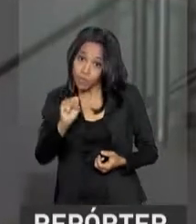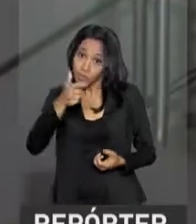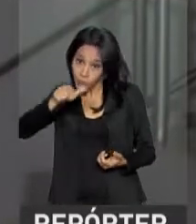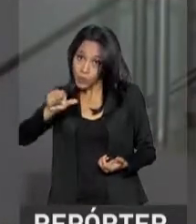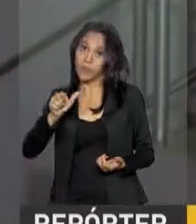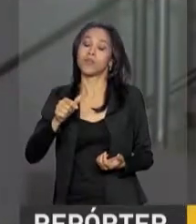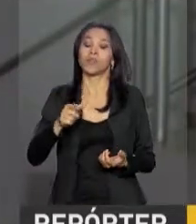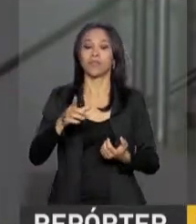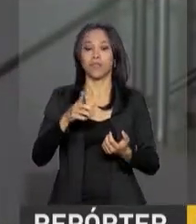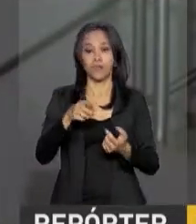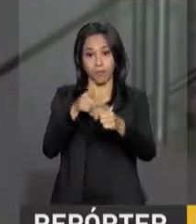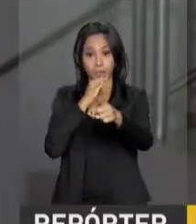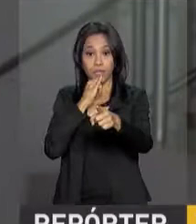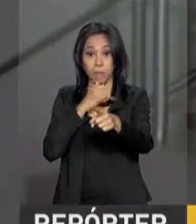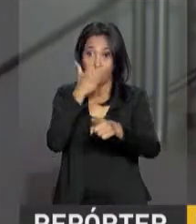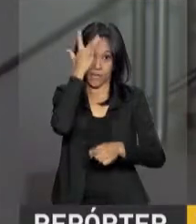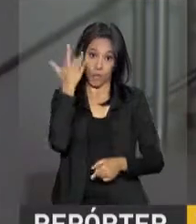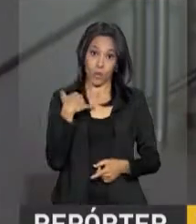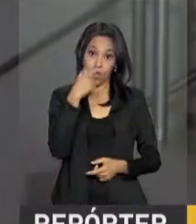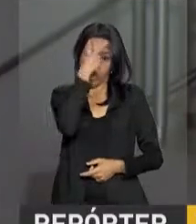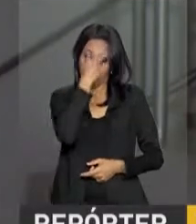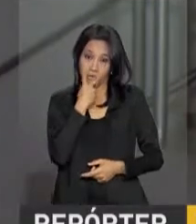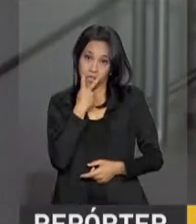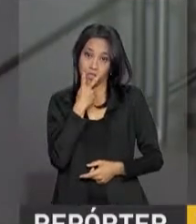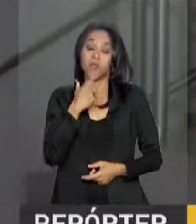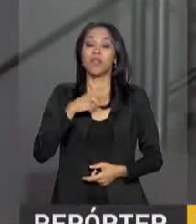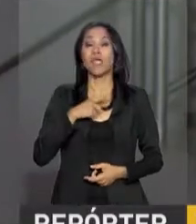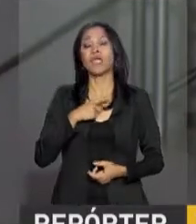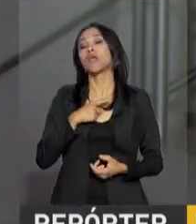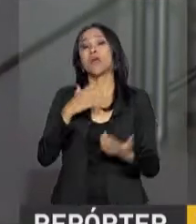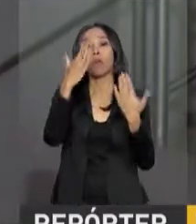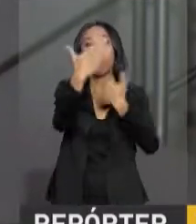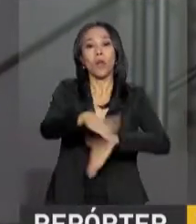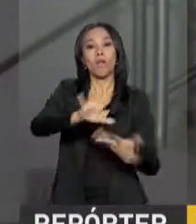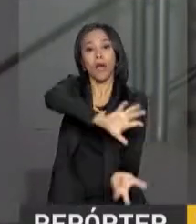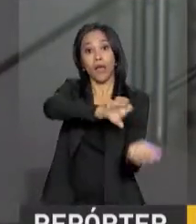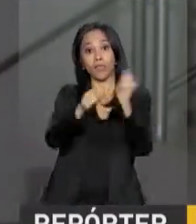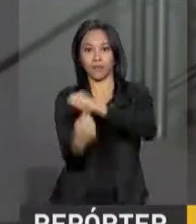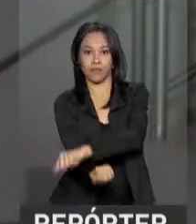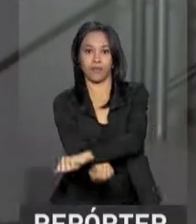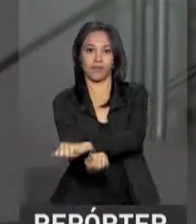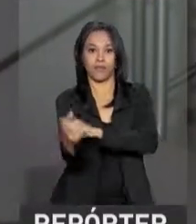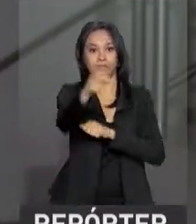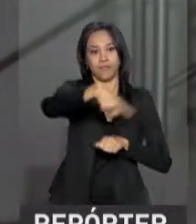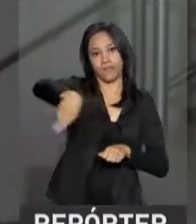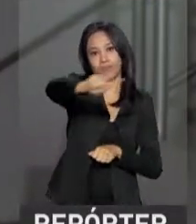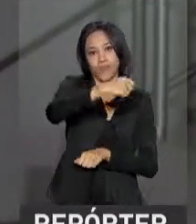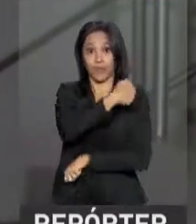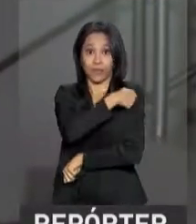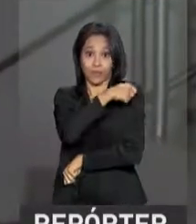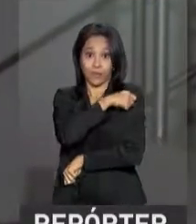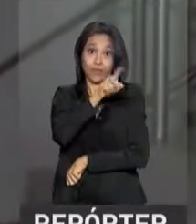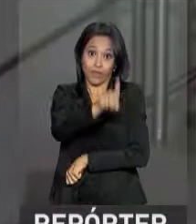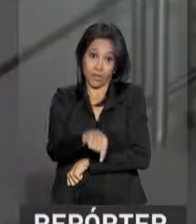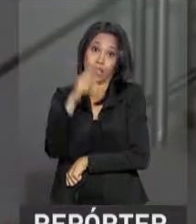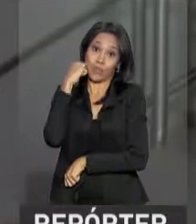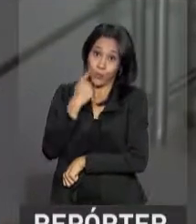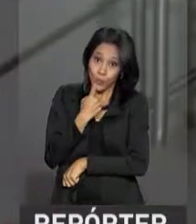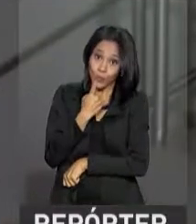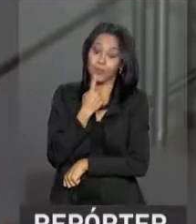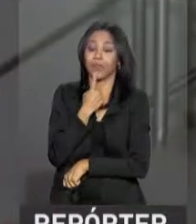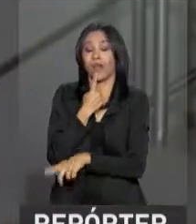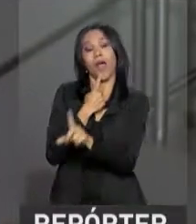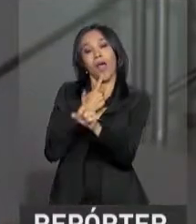exemplo, deficiência visual, têm uma prova adaptada especialmente para eles. Para os alunos que são surdos, ter